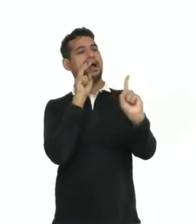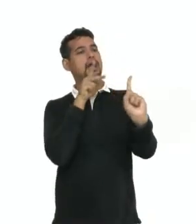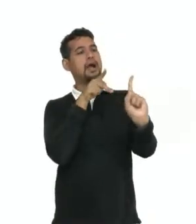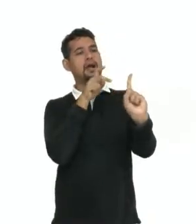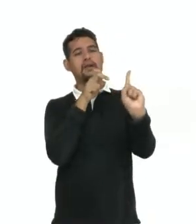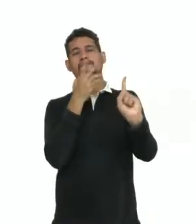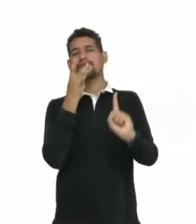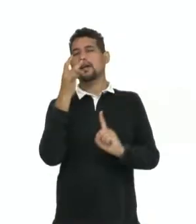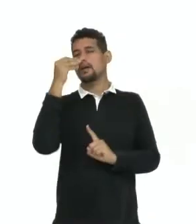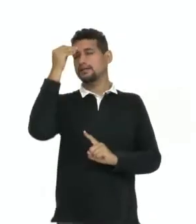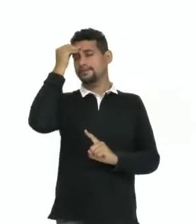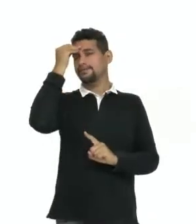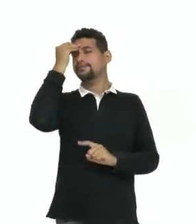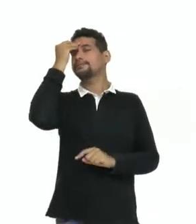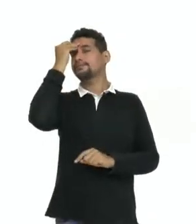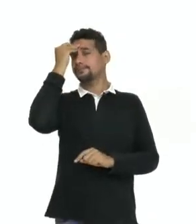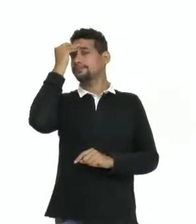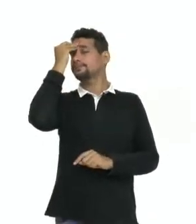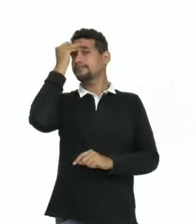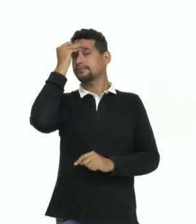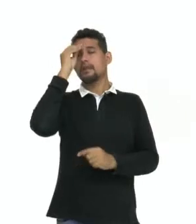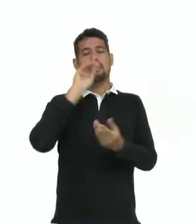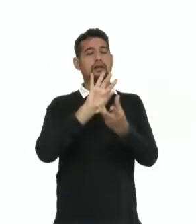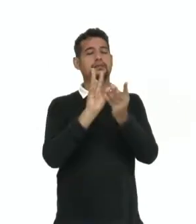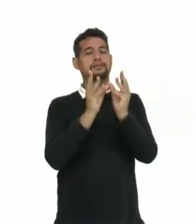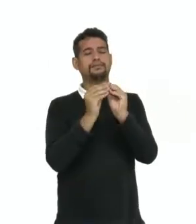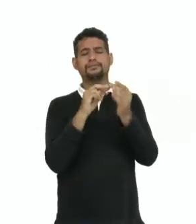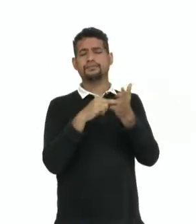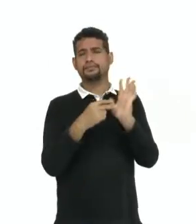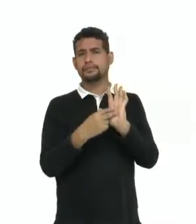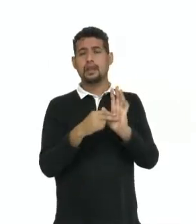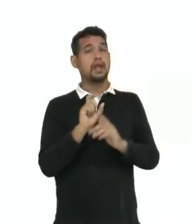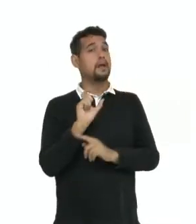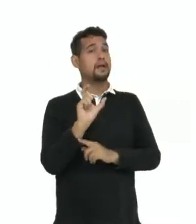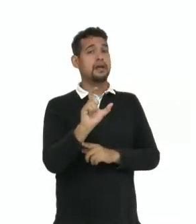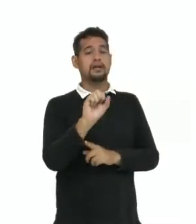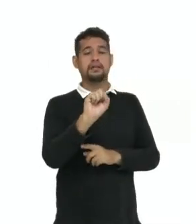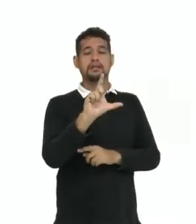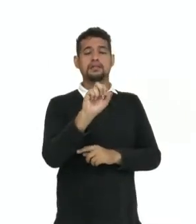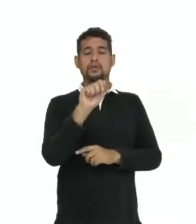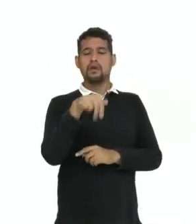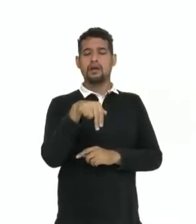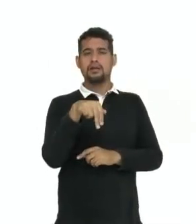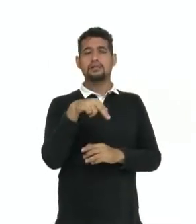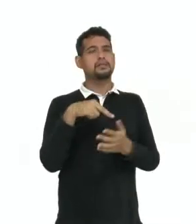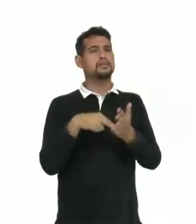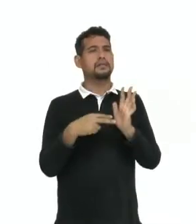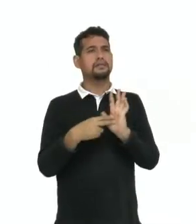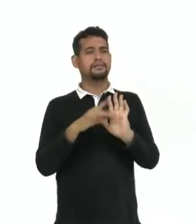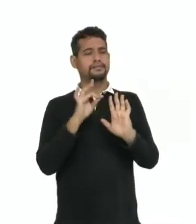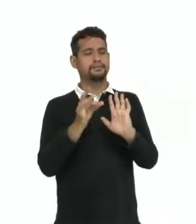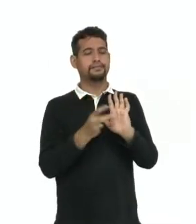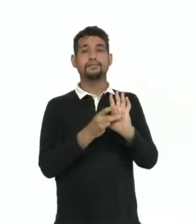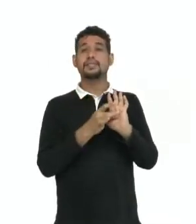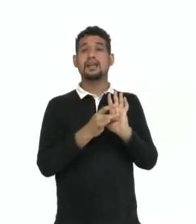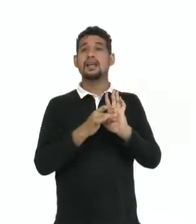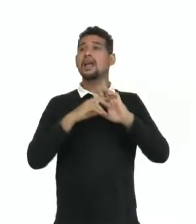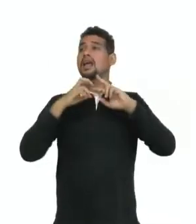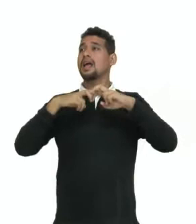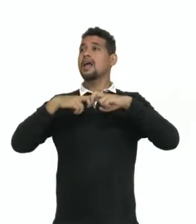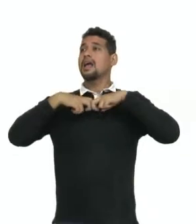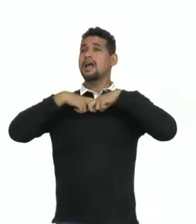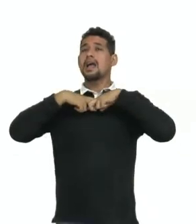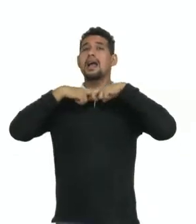fácil memorização, que resume um produto. A palavra slogan quer dizer, literalmente, grito de